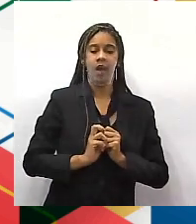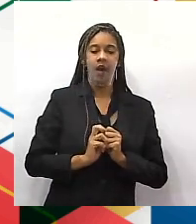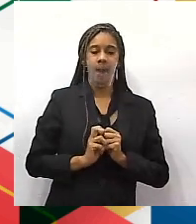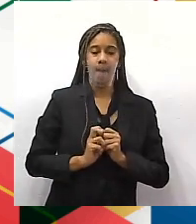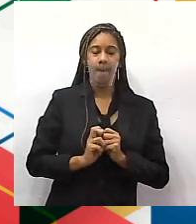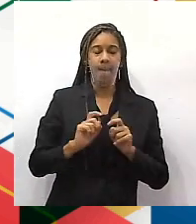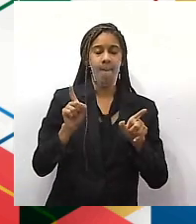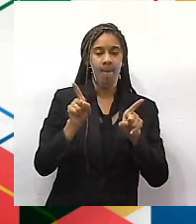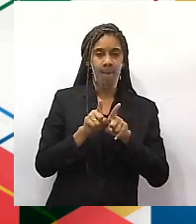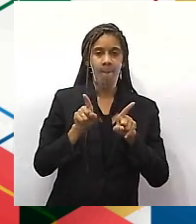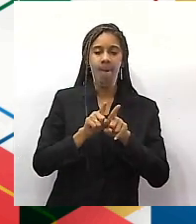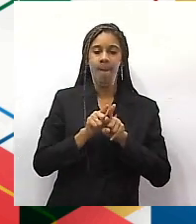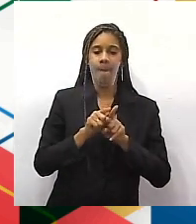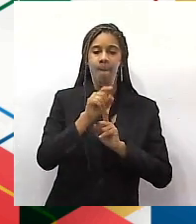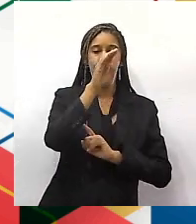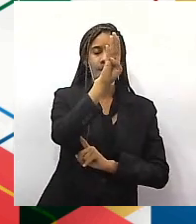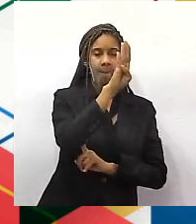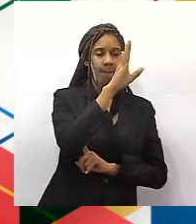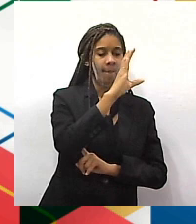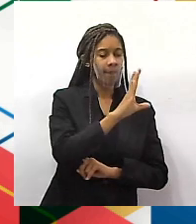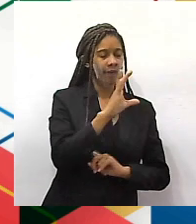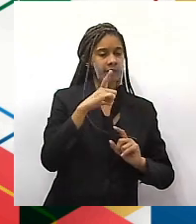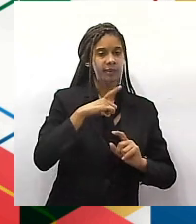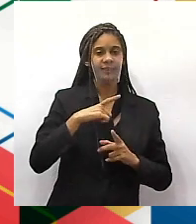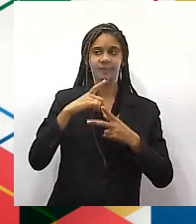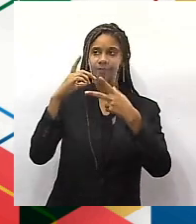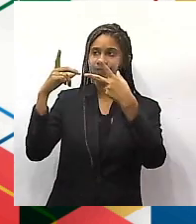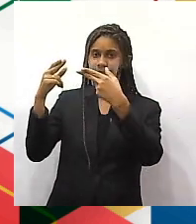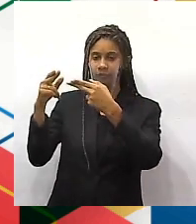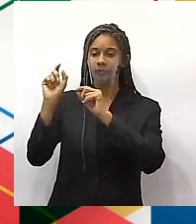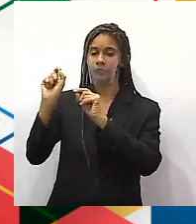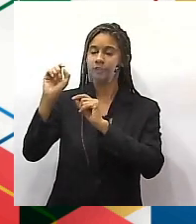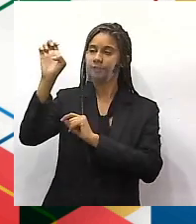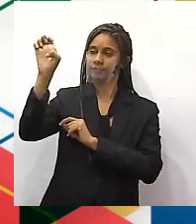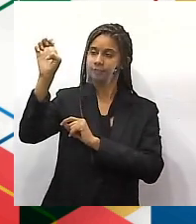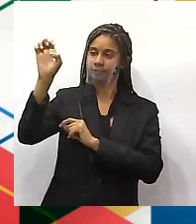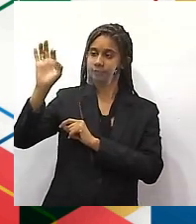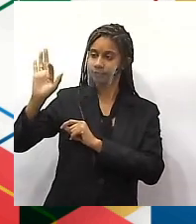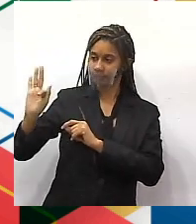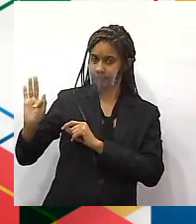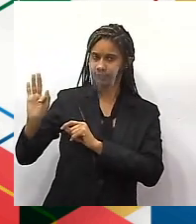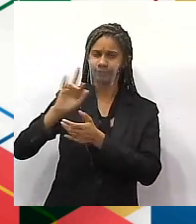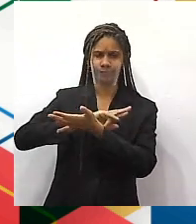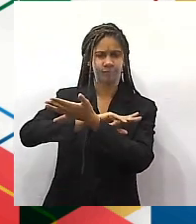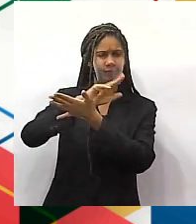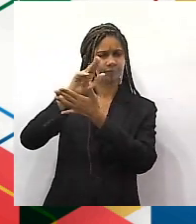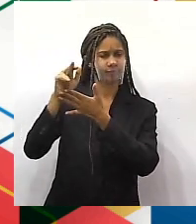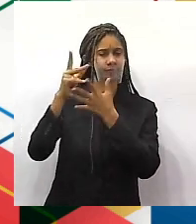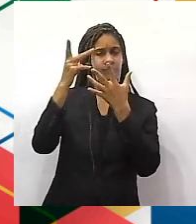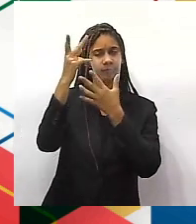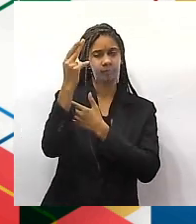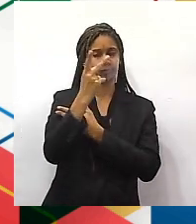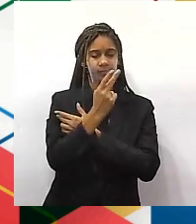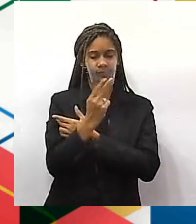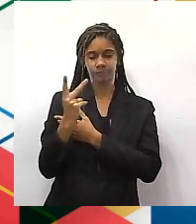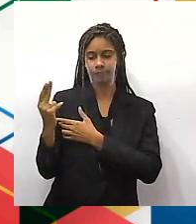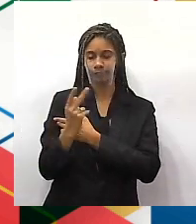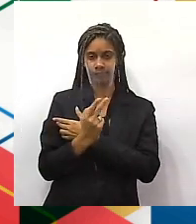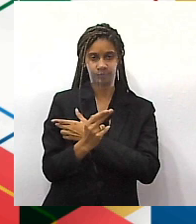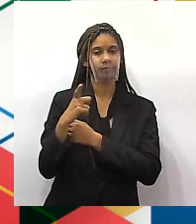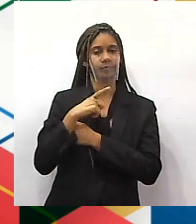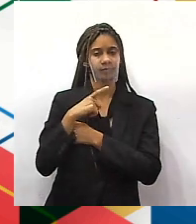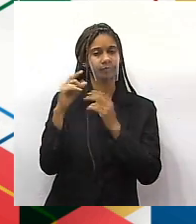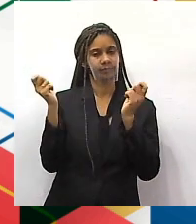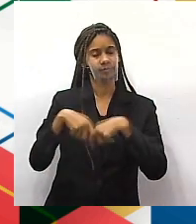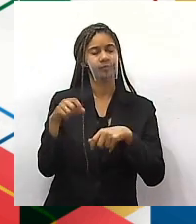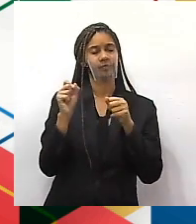O BC tem como correspondente o EF. Então você pode ter vários pares de razões aí